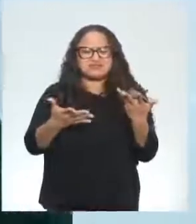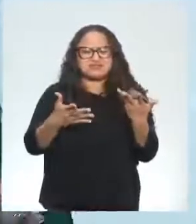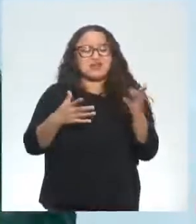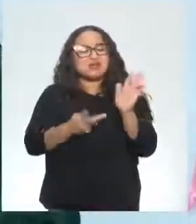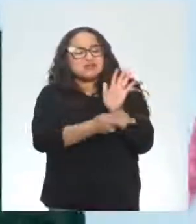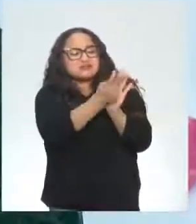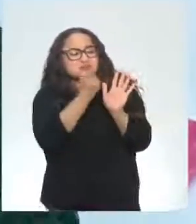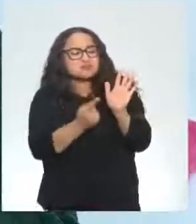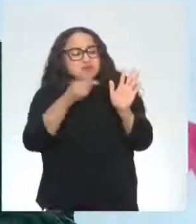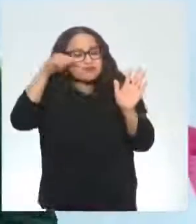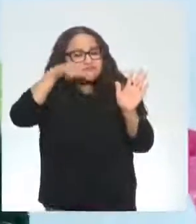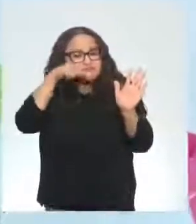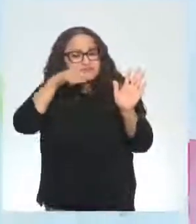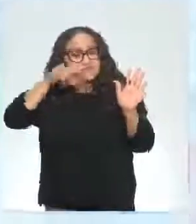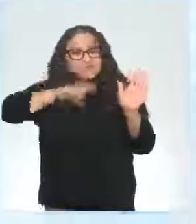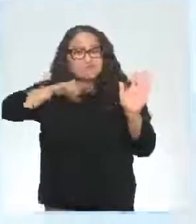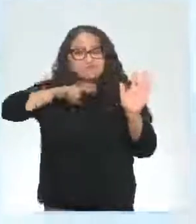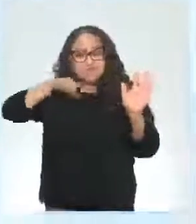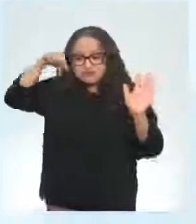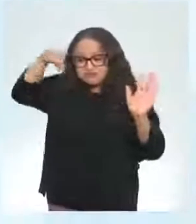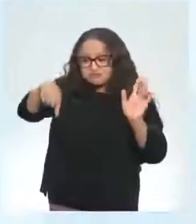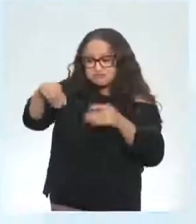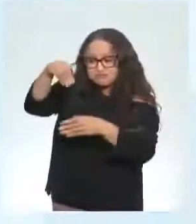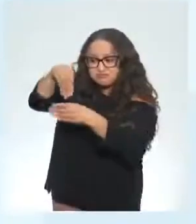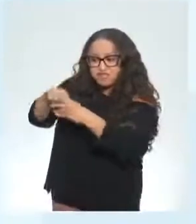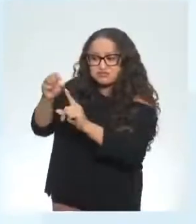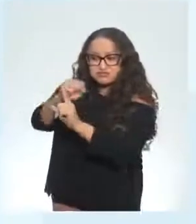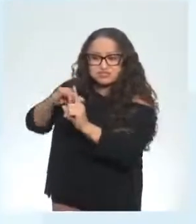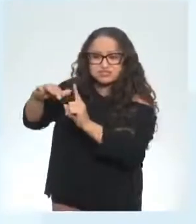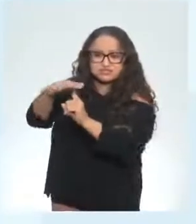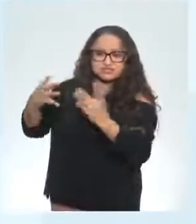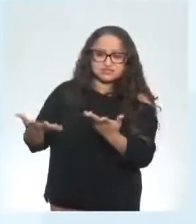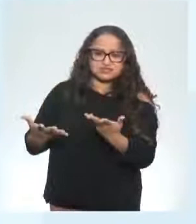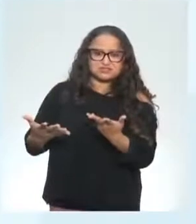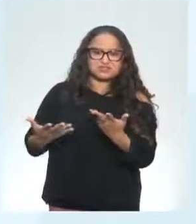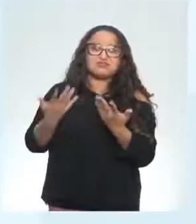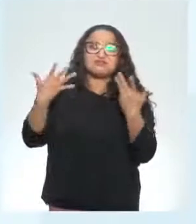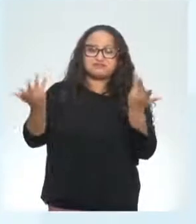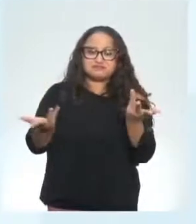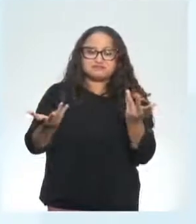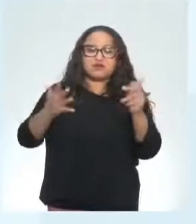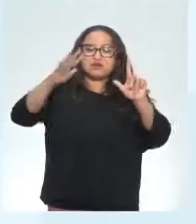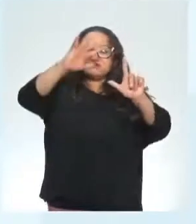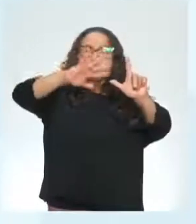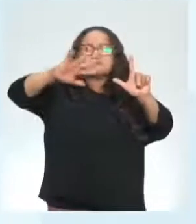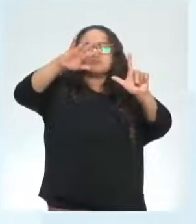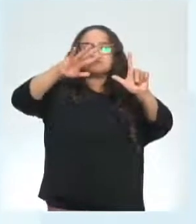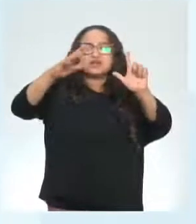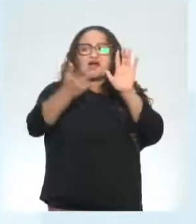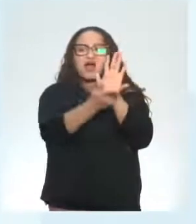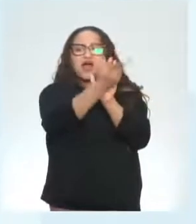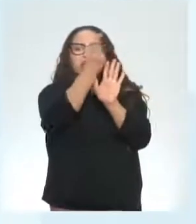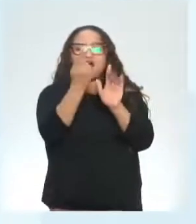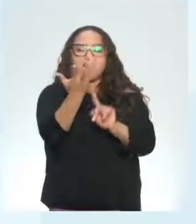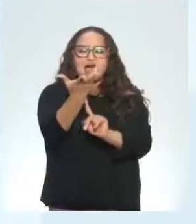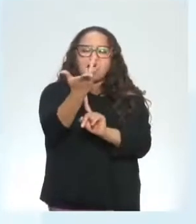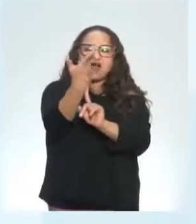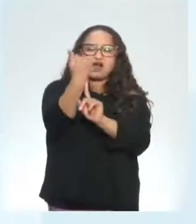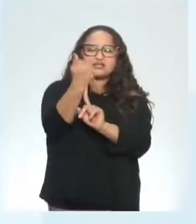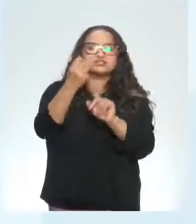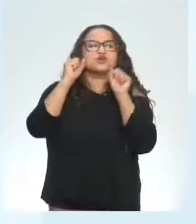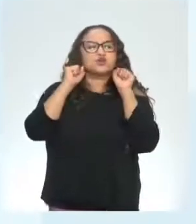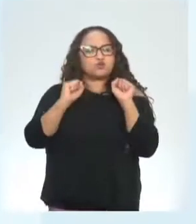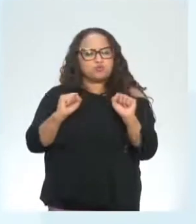ter na sociedade. Certo? Então, obras artísticas, gente, especialmente no campo da escultura, podem contar, como eu falei para vocês, com o